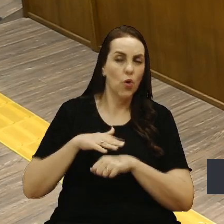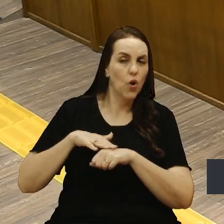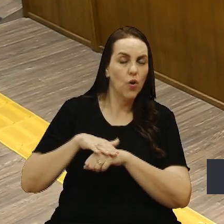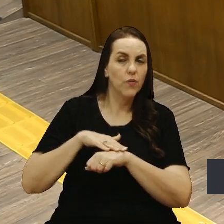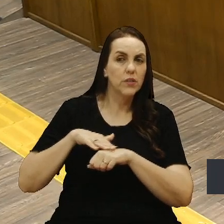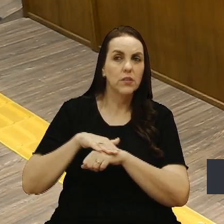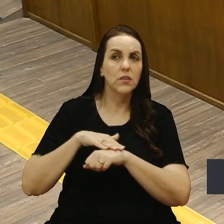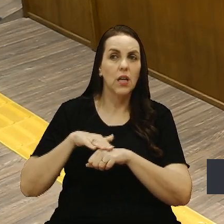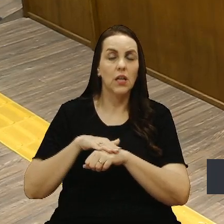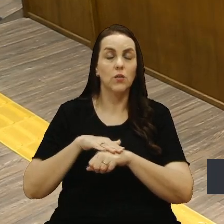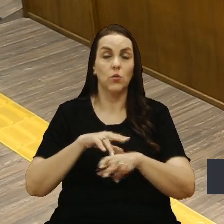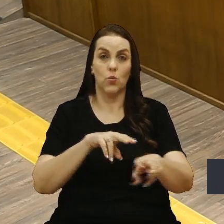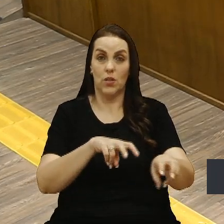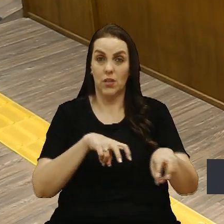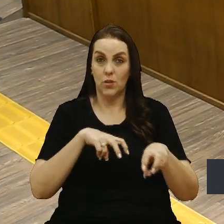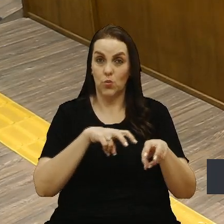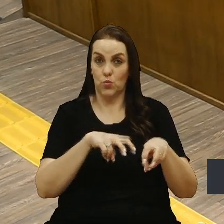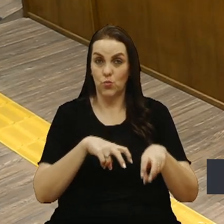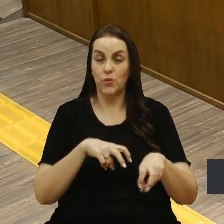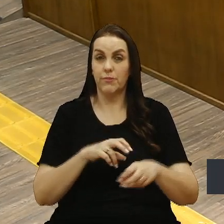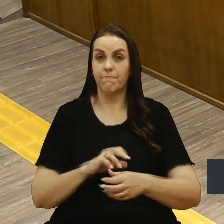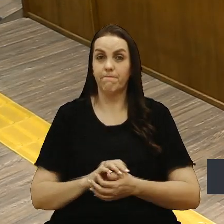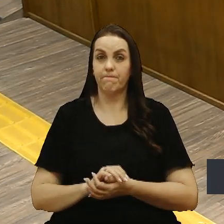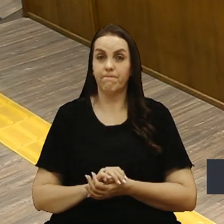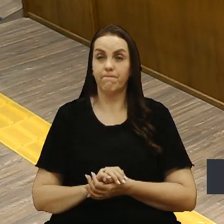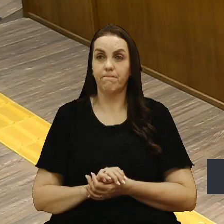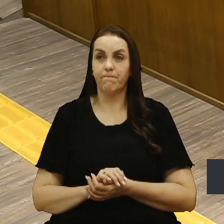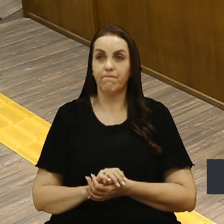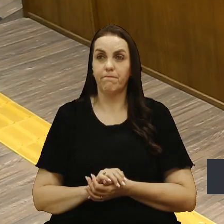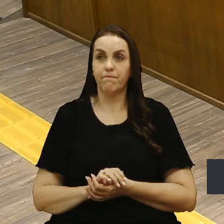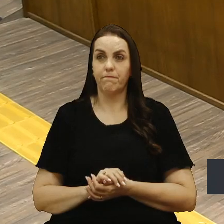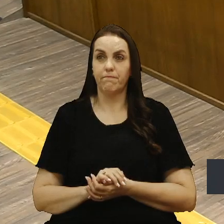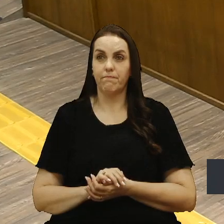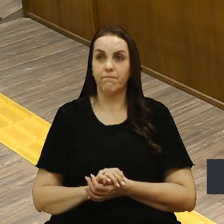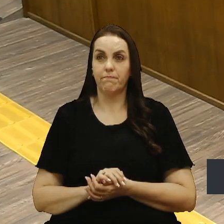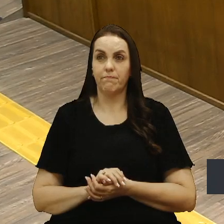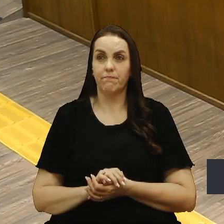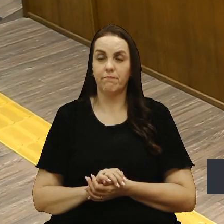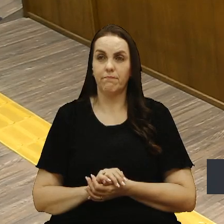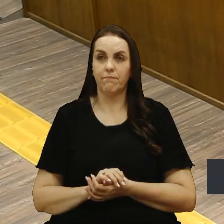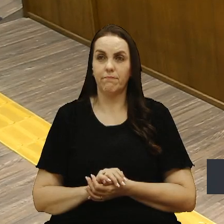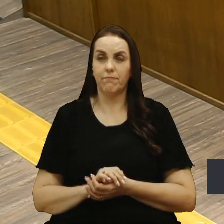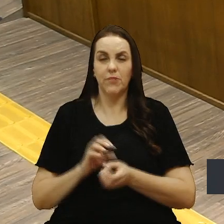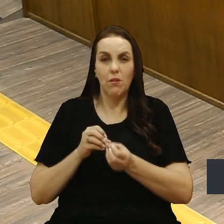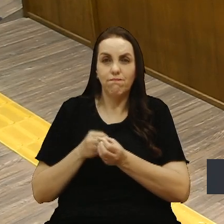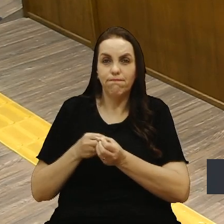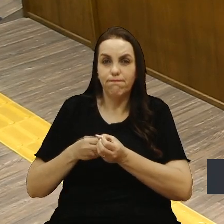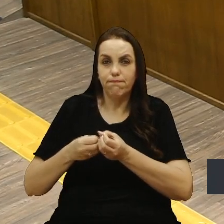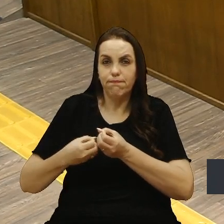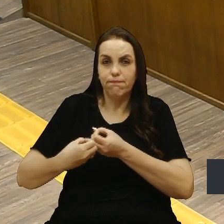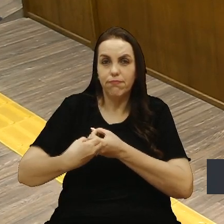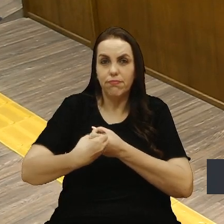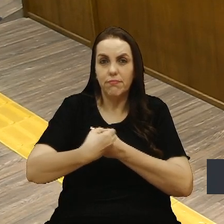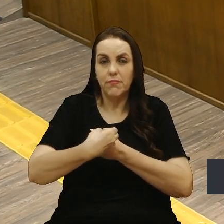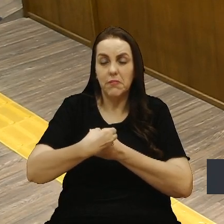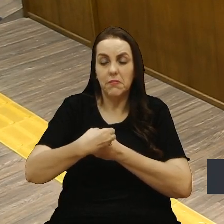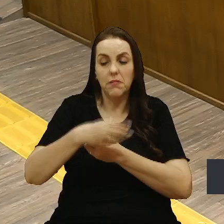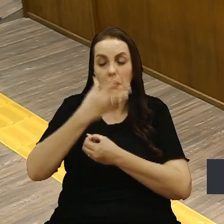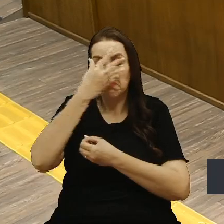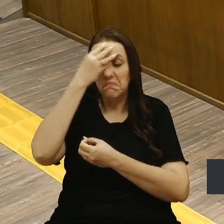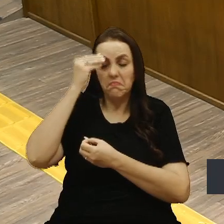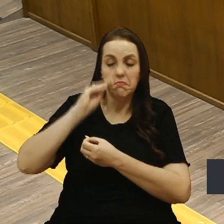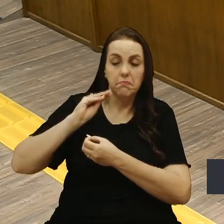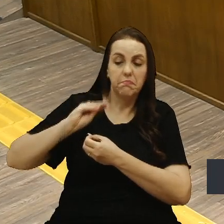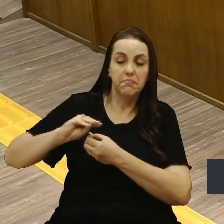com agricultores de distritos mais esquecidos, vereadora Sandra,